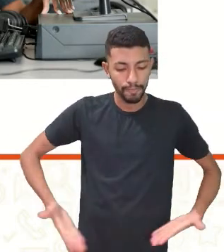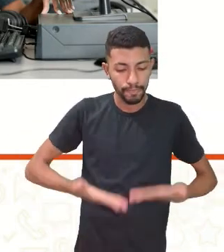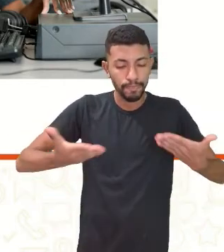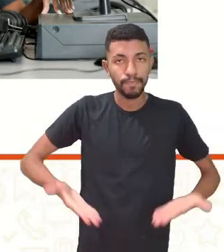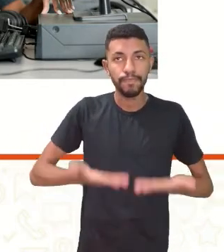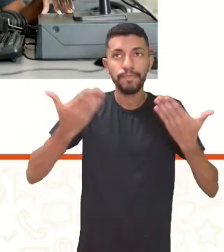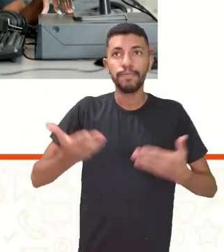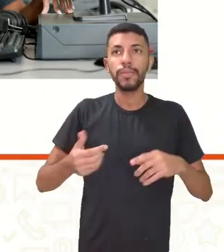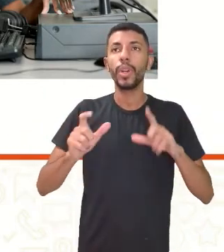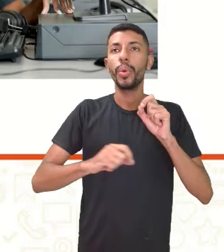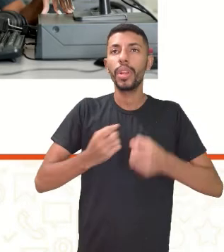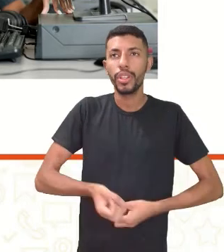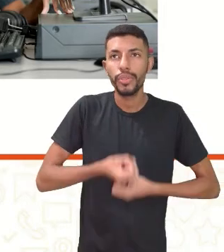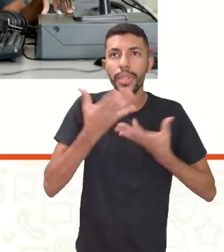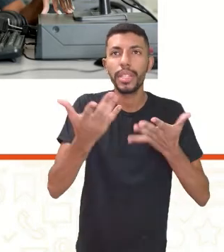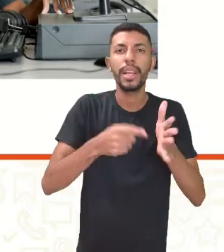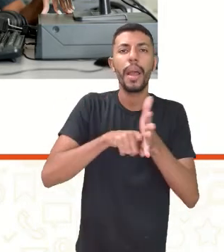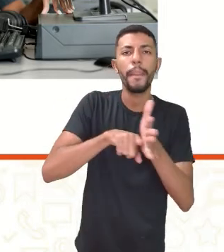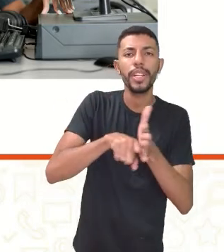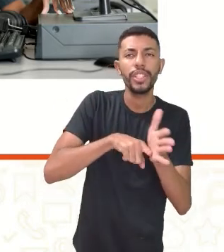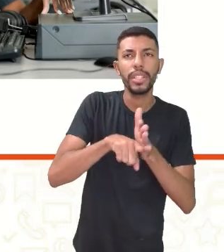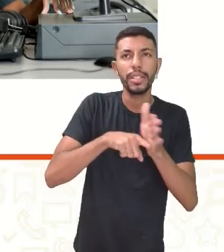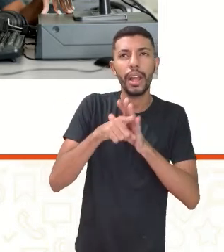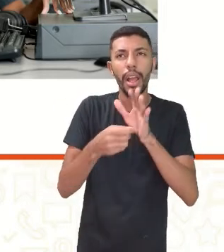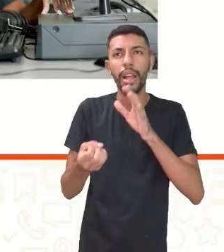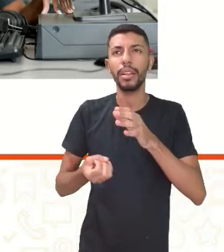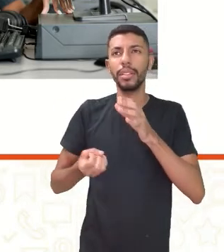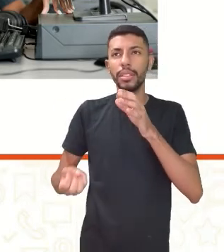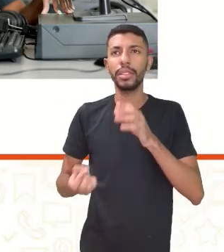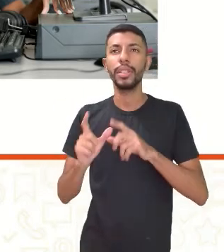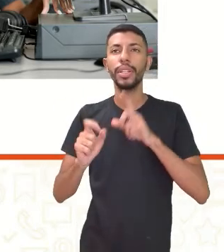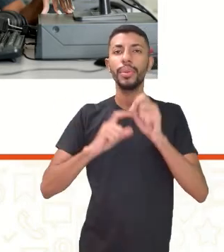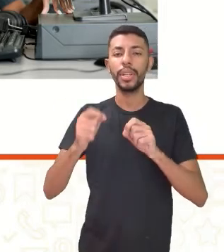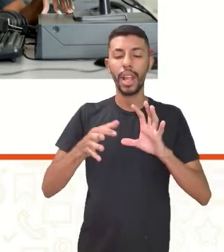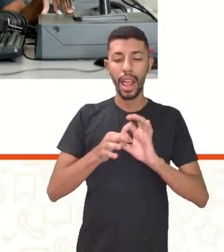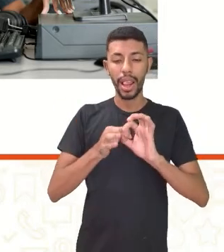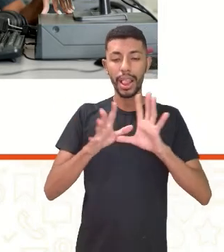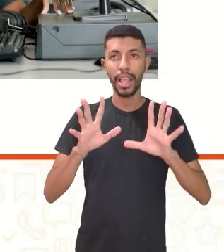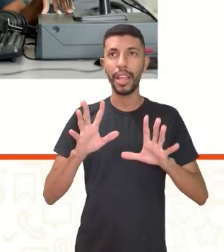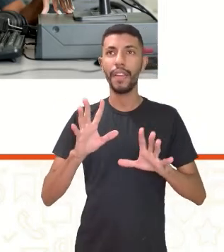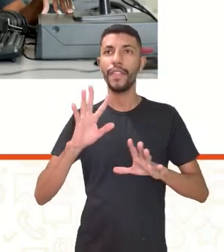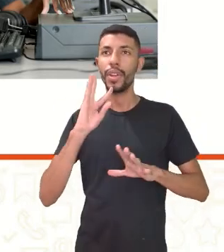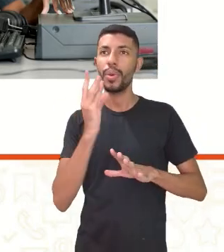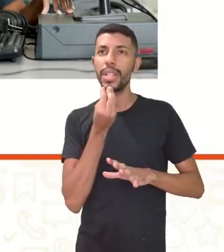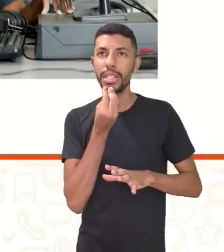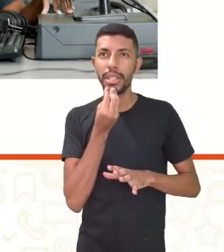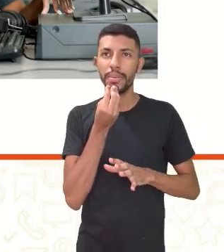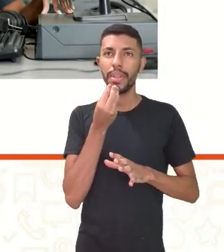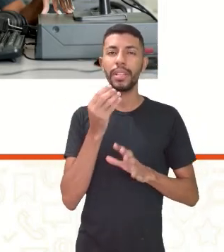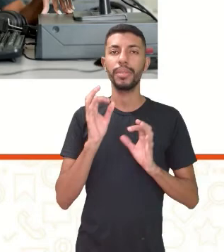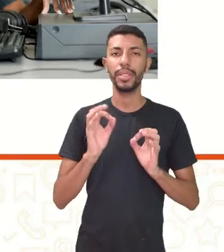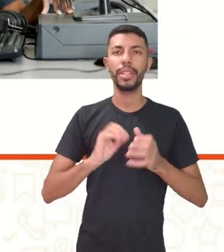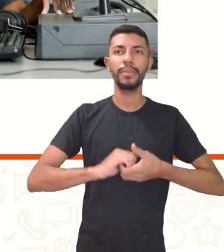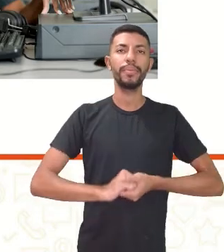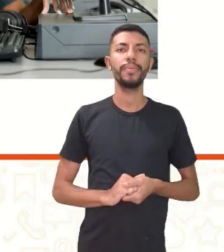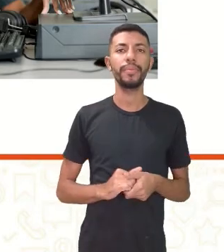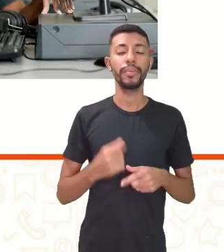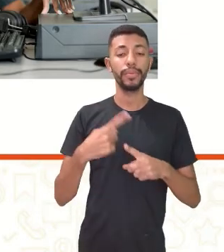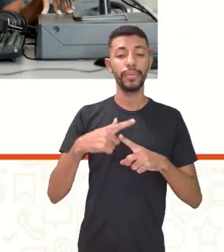se expressar, pesquisar, reinventar o conhecimento livremente. Porque, além